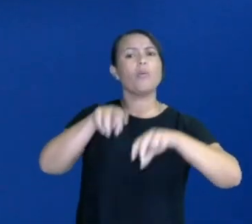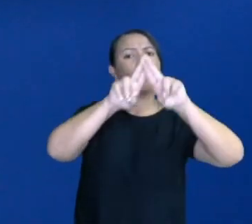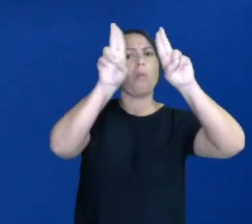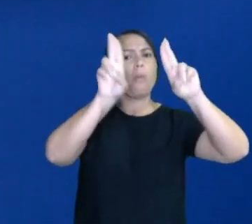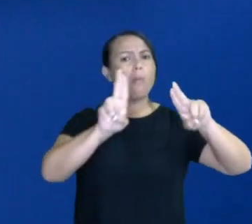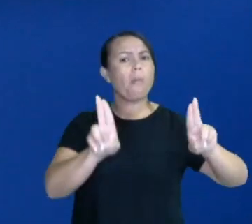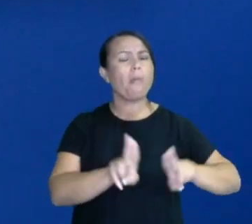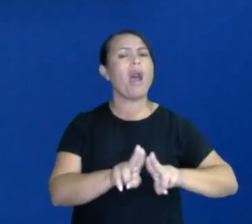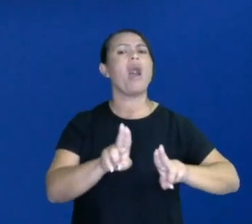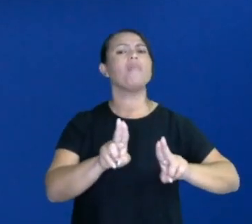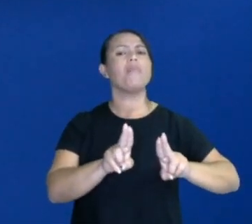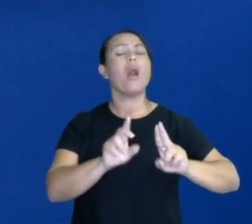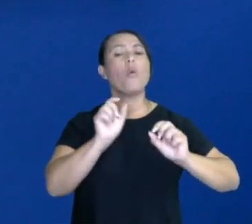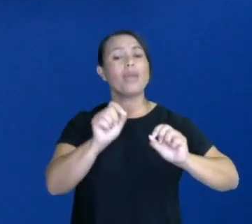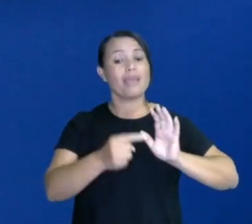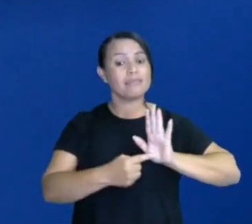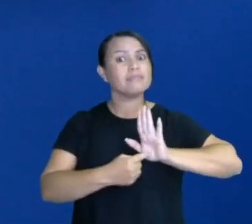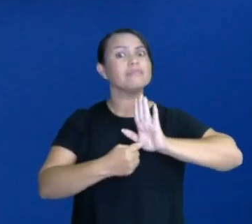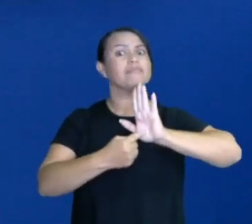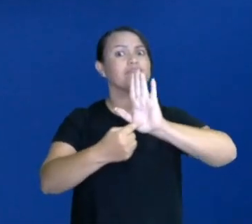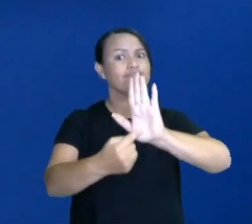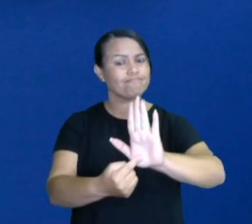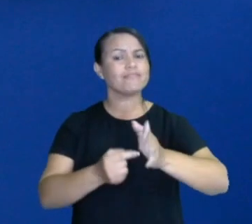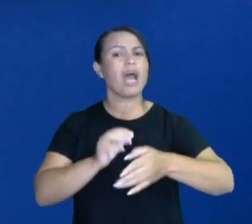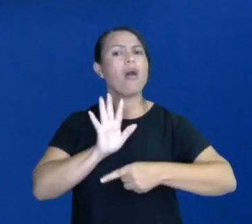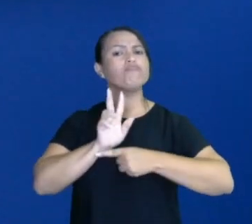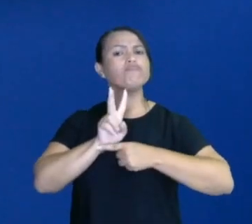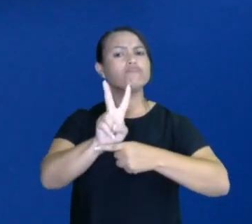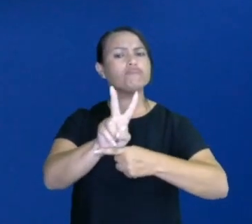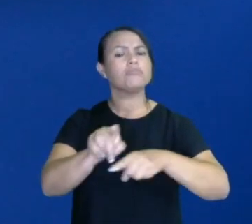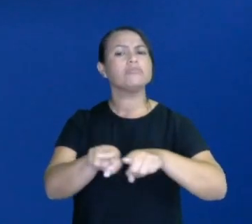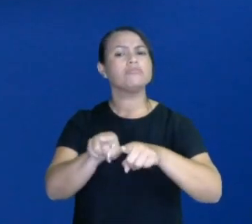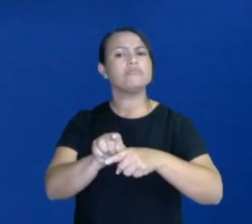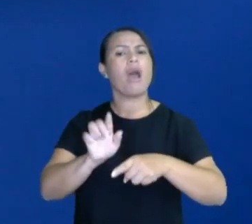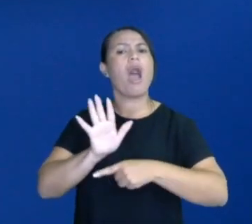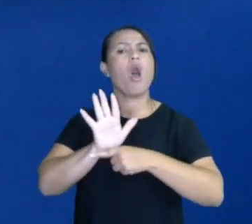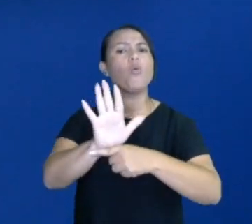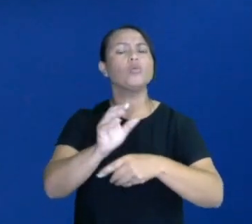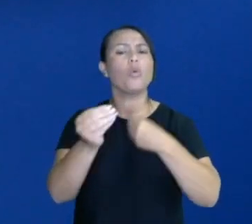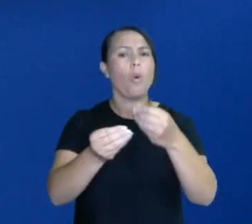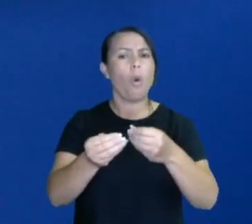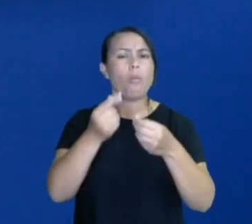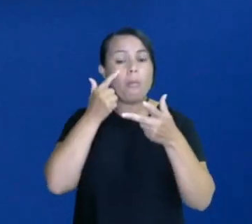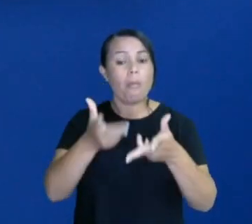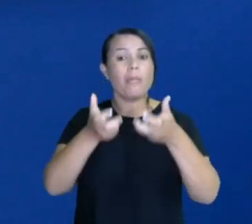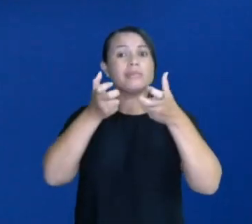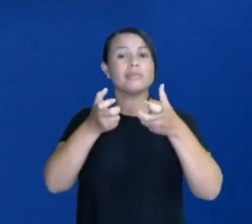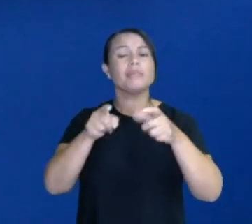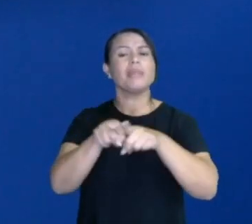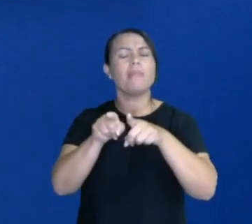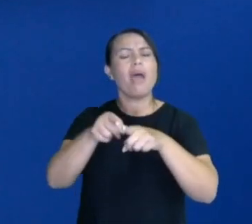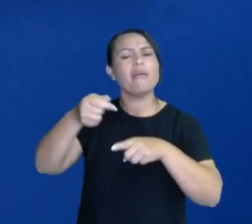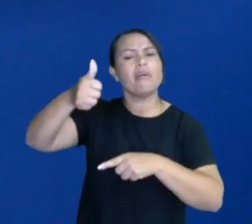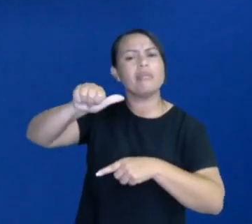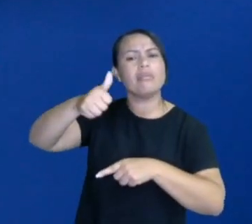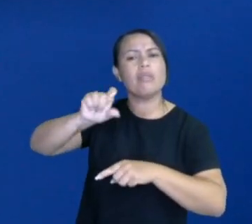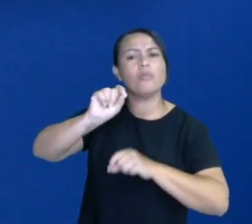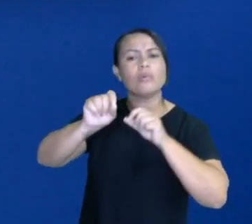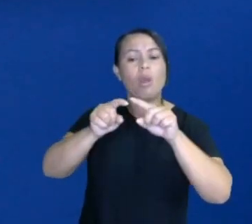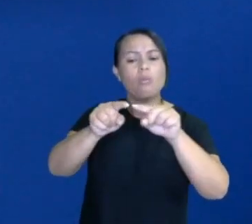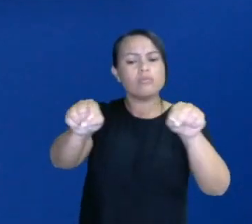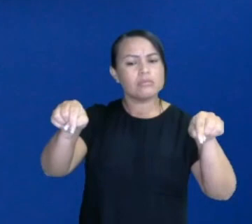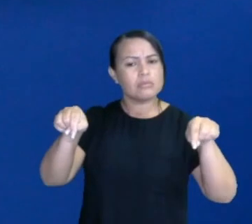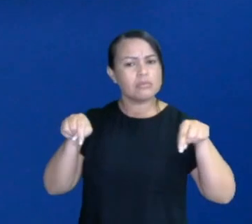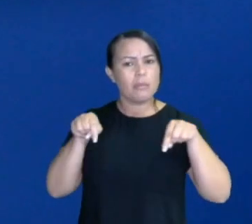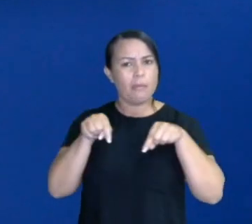eles dão um auxílio muito grande para que possamos perceber e observar e analisar os espaços.